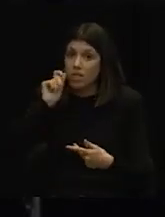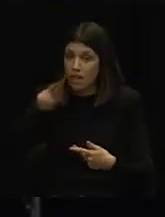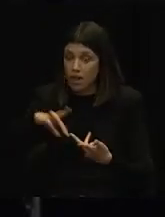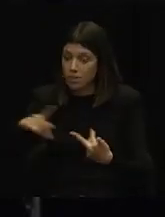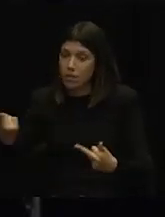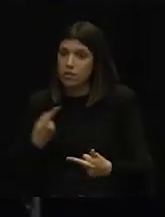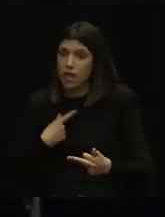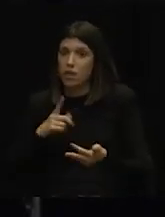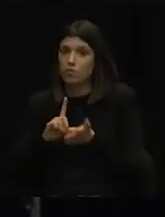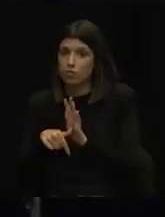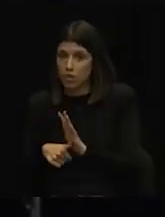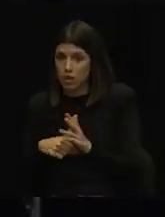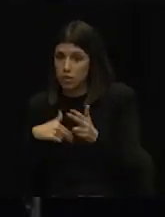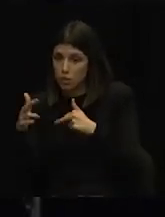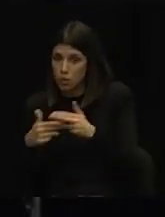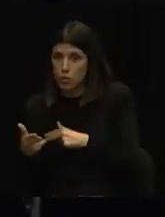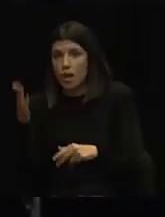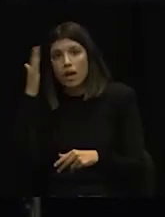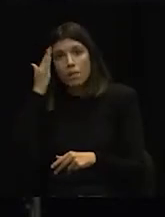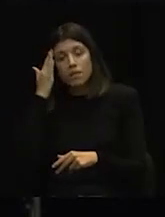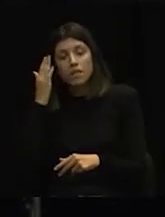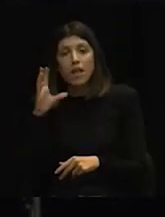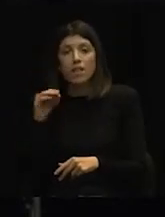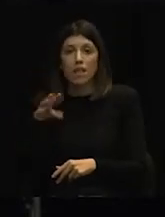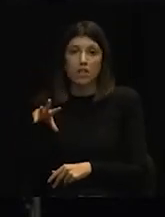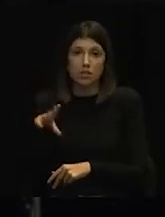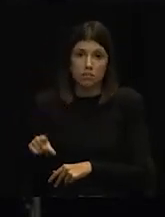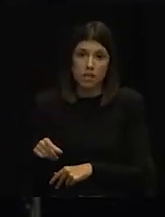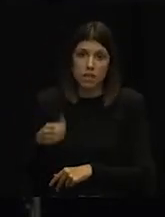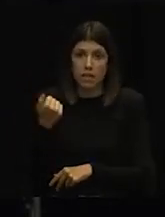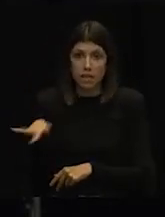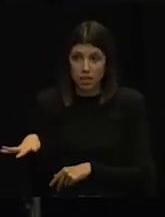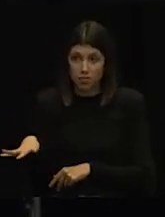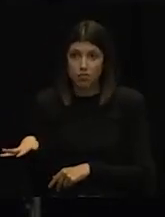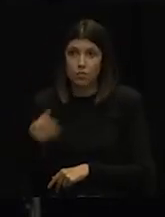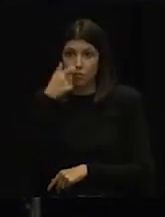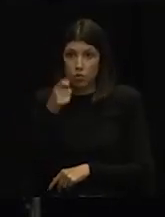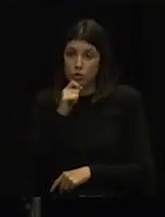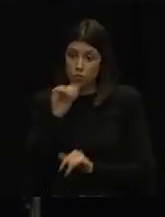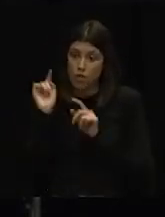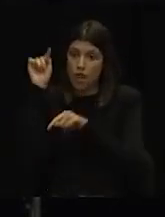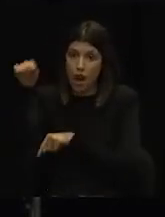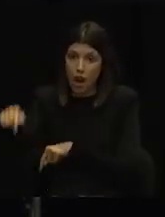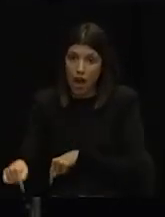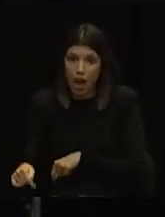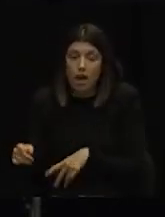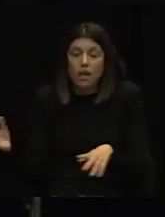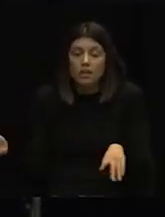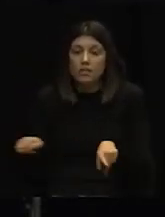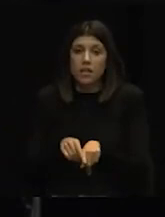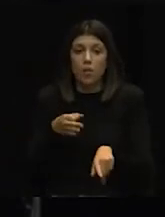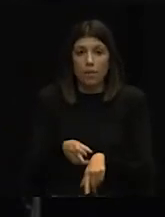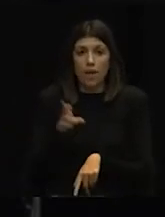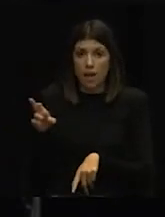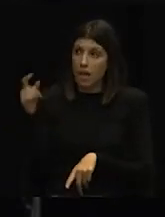projeto edificação com a forma do nosso conhecimento com capacidade instalada de 10.500 o tênis assim considerando até o personagem nesta área